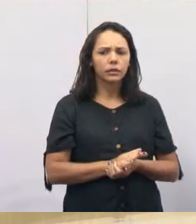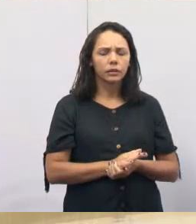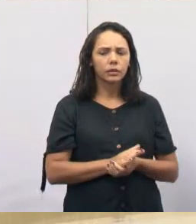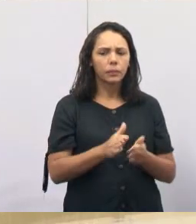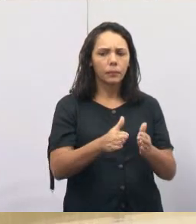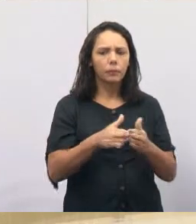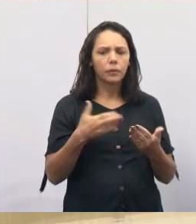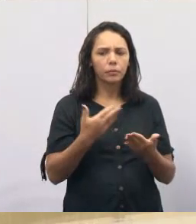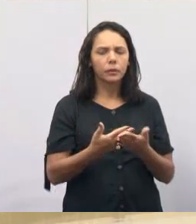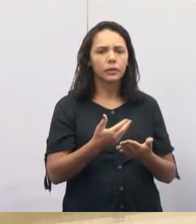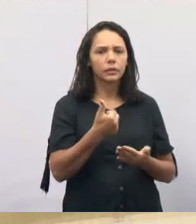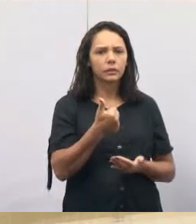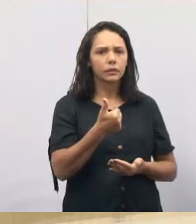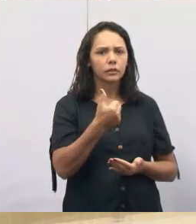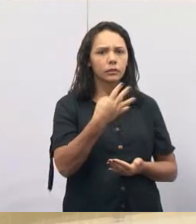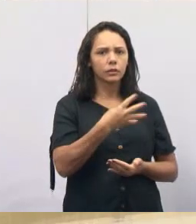memorando